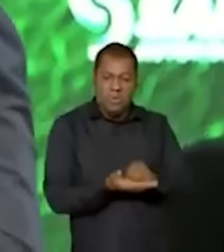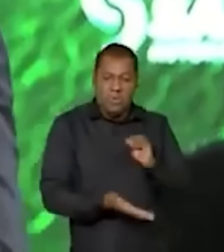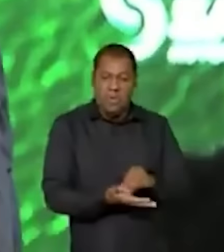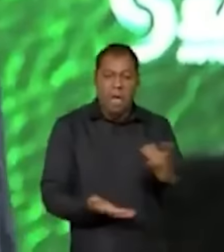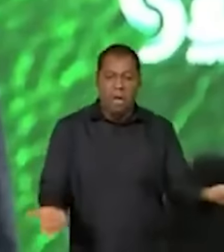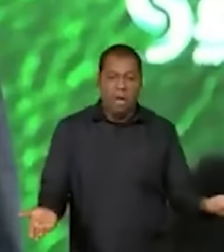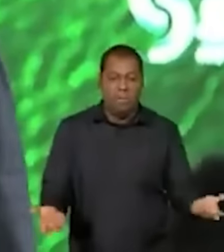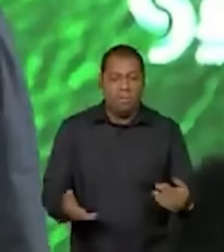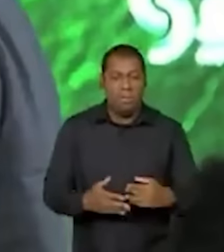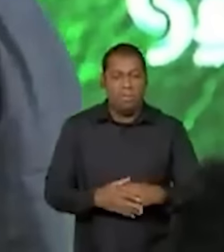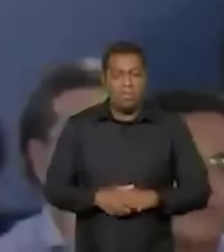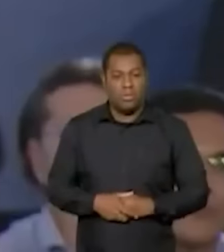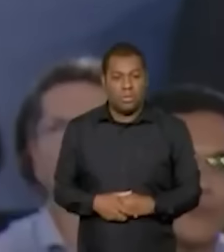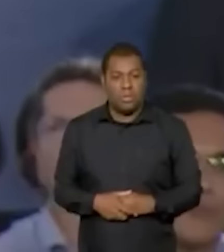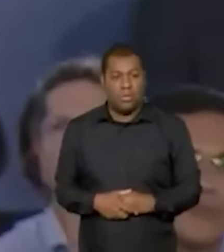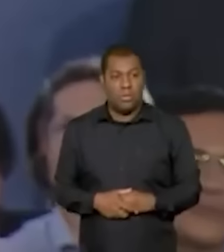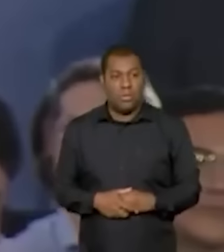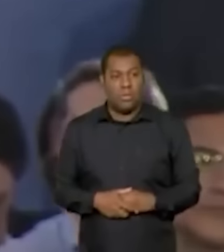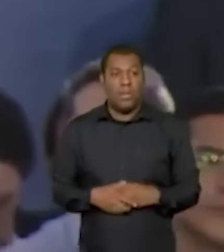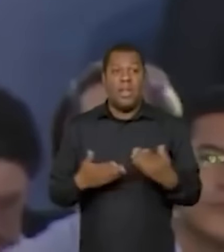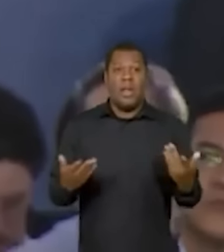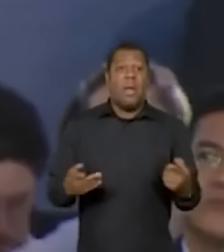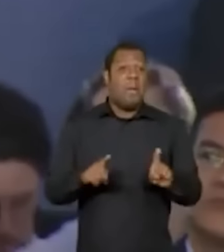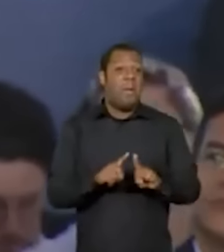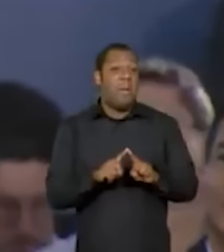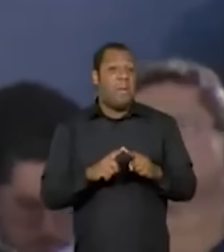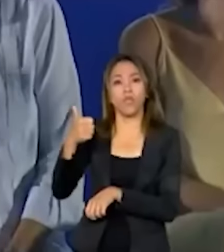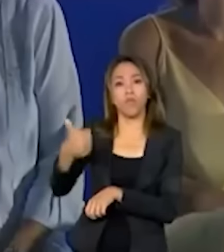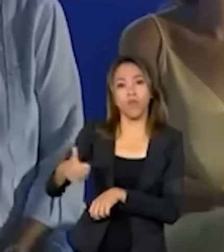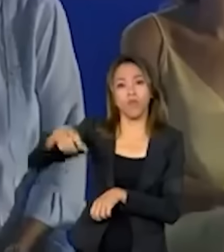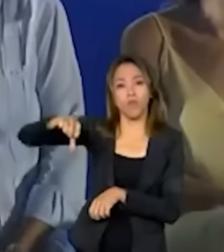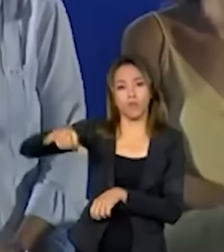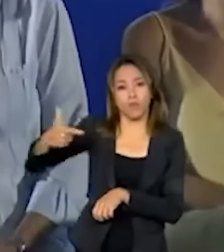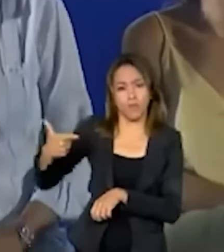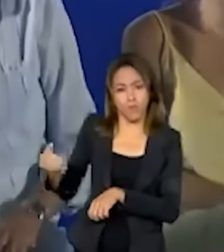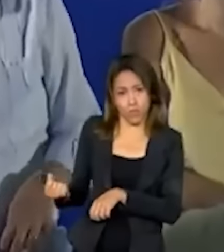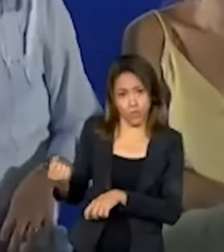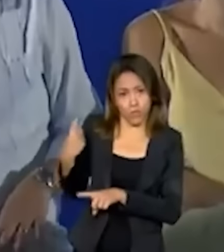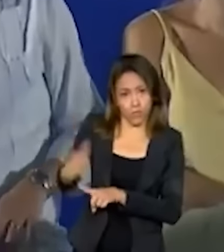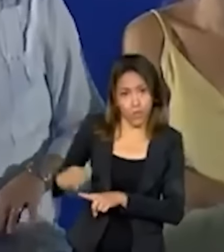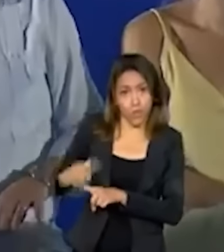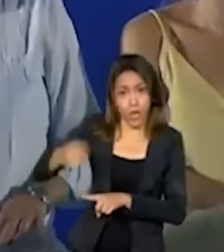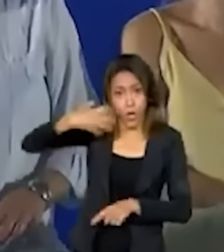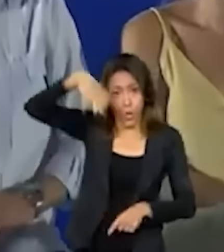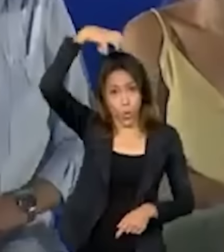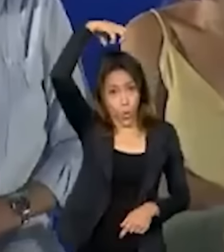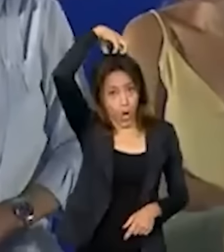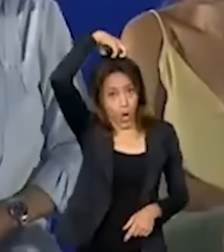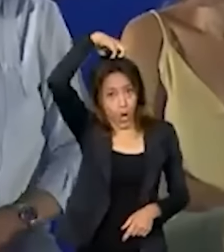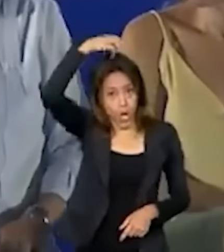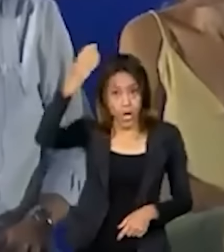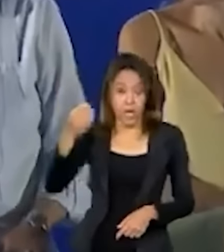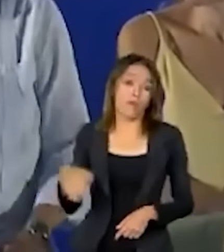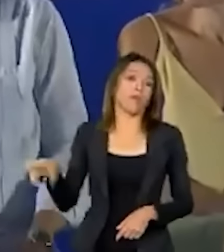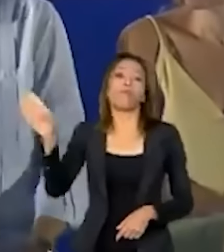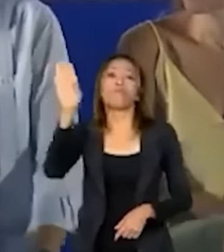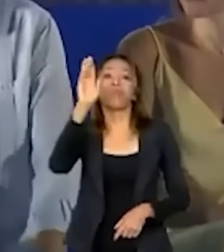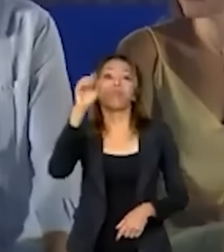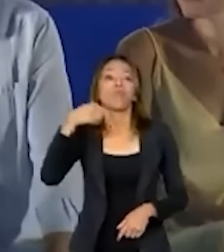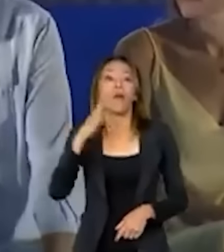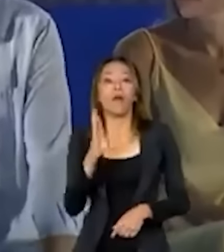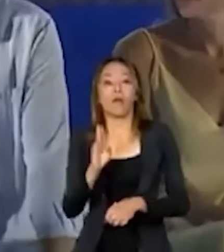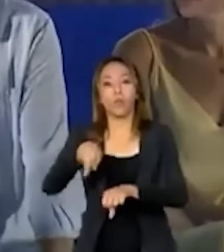no banheiro o boletim médico do Hospital Sírio Libanês de Brasília informou que Lula sofreu um ferimento corto